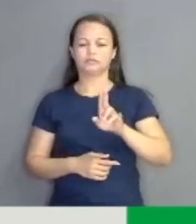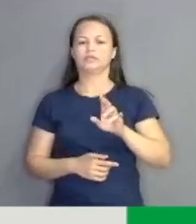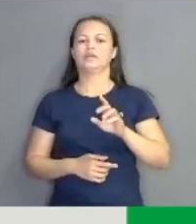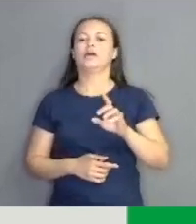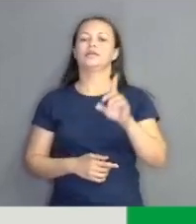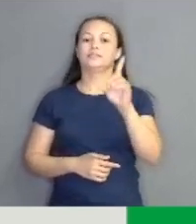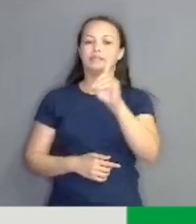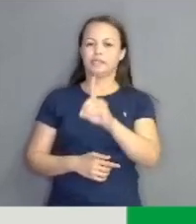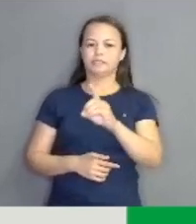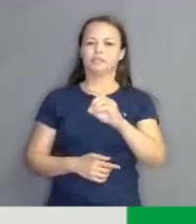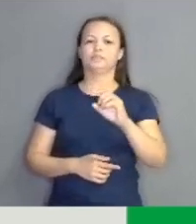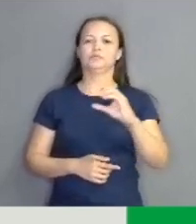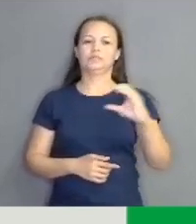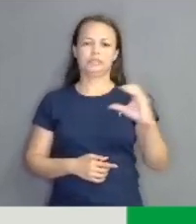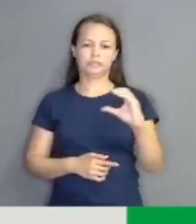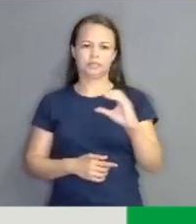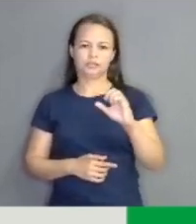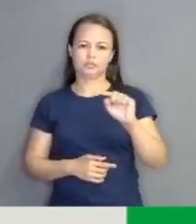e milésimo.